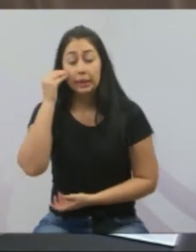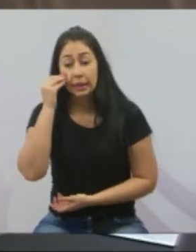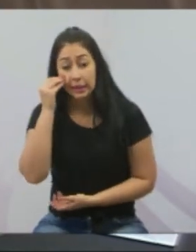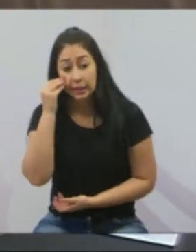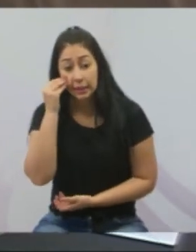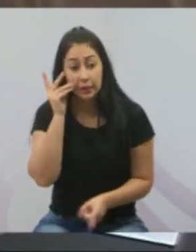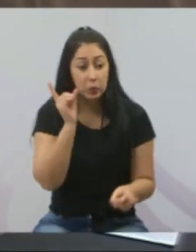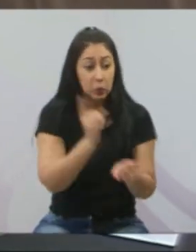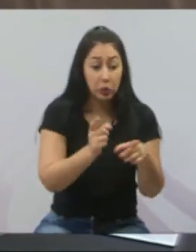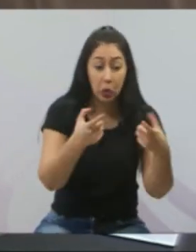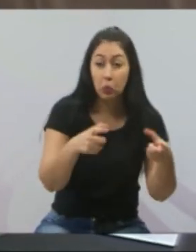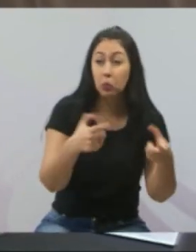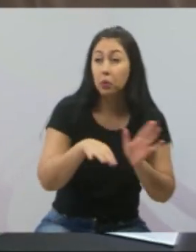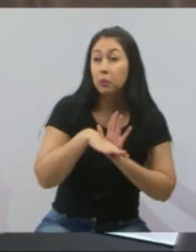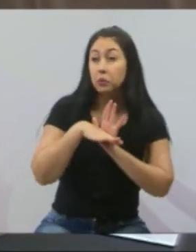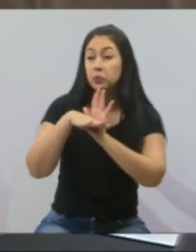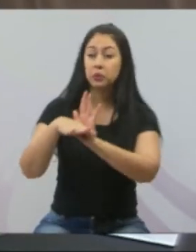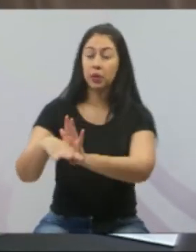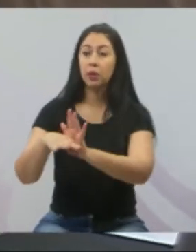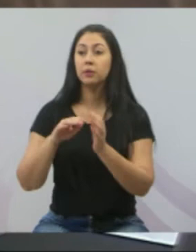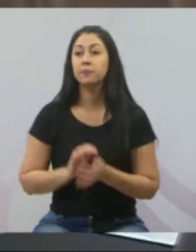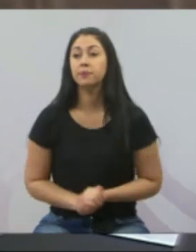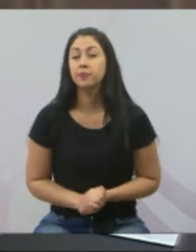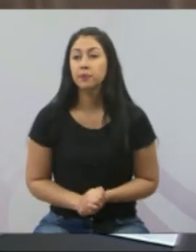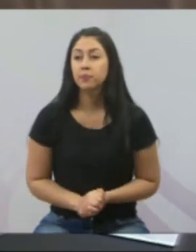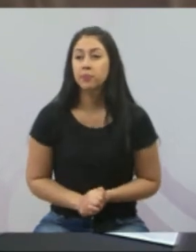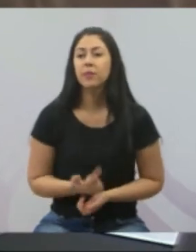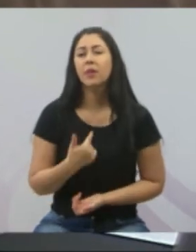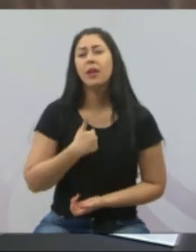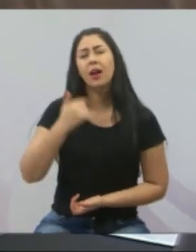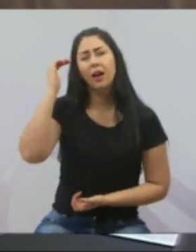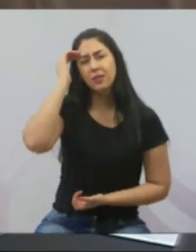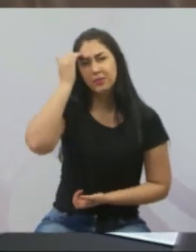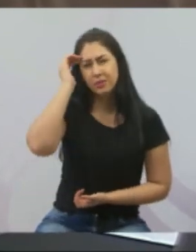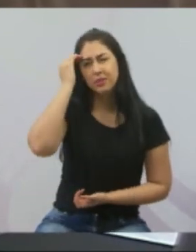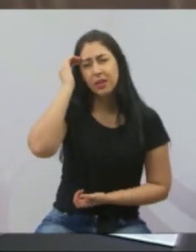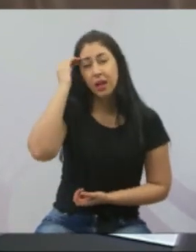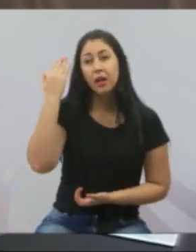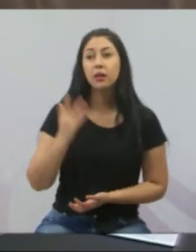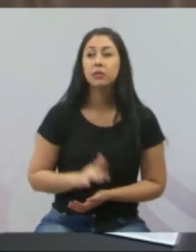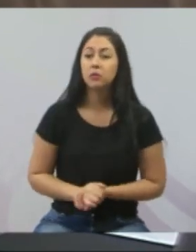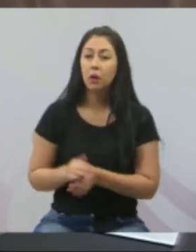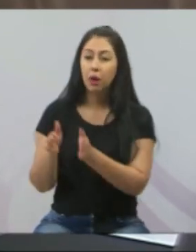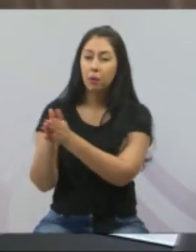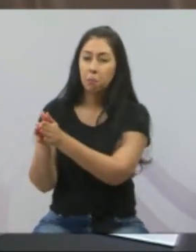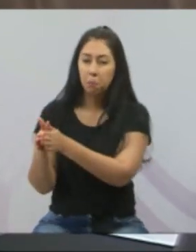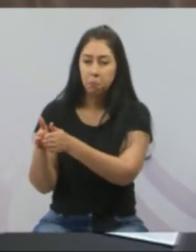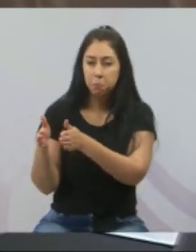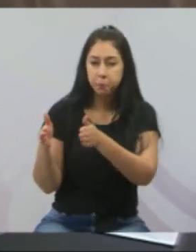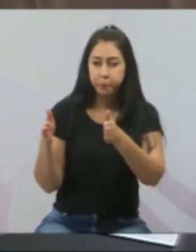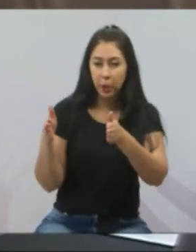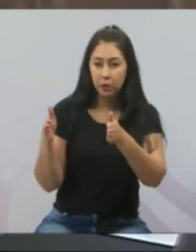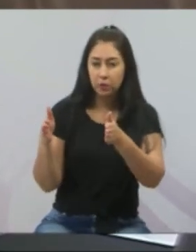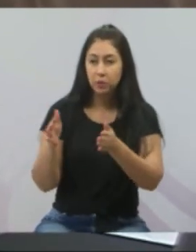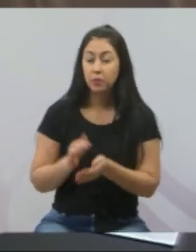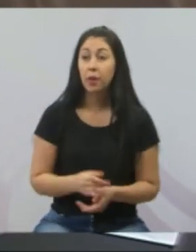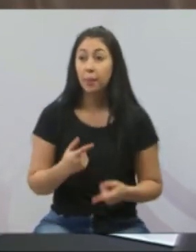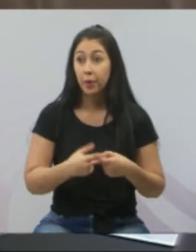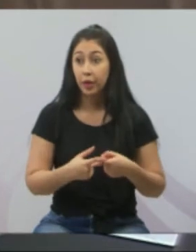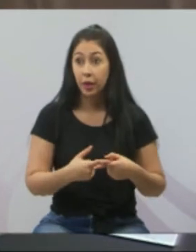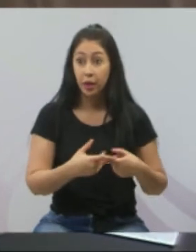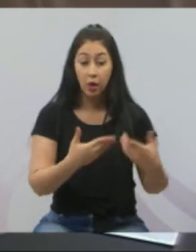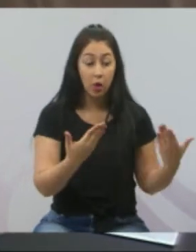Requerimento aprovado. Próximo requerimento. Requerimento número 241. Requeremos a extensão do senhor presidente desta Casa, ouvido e